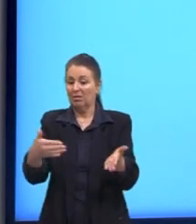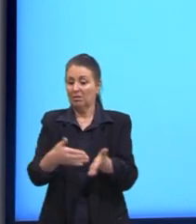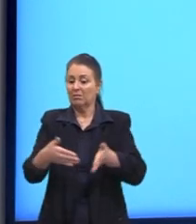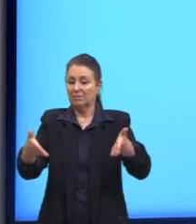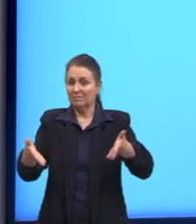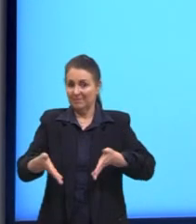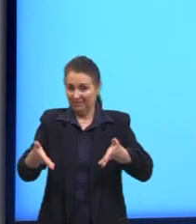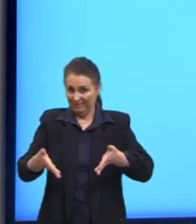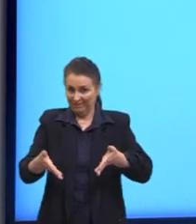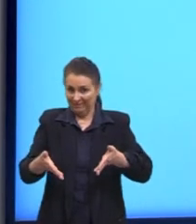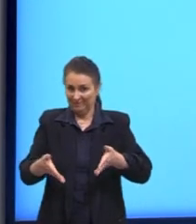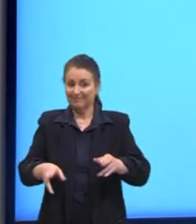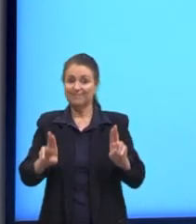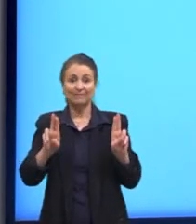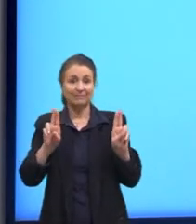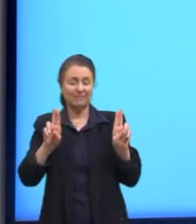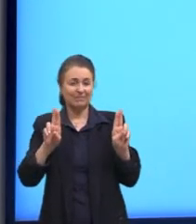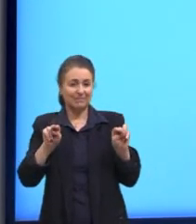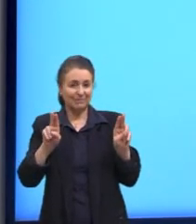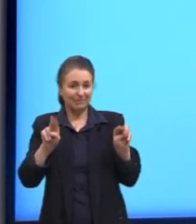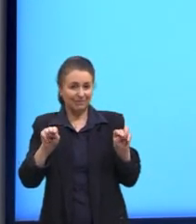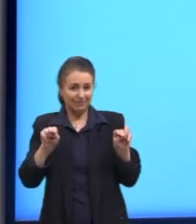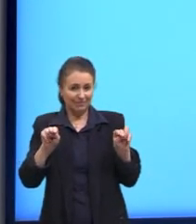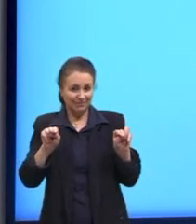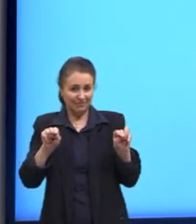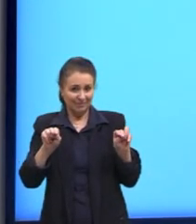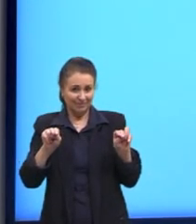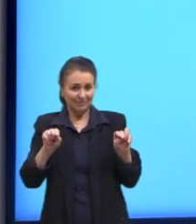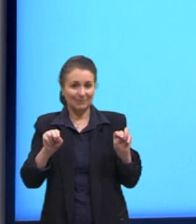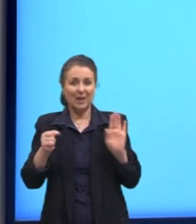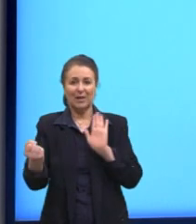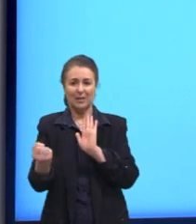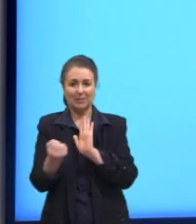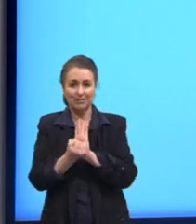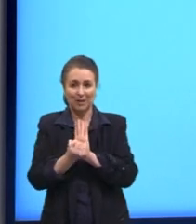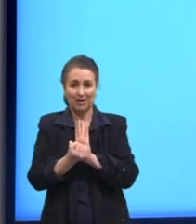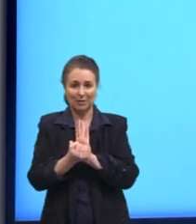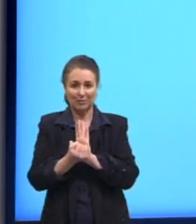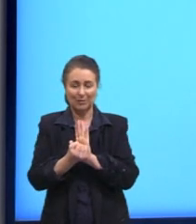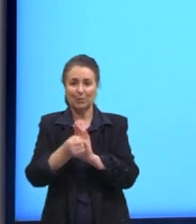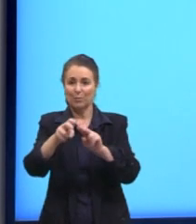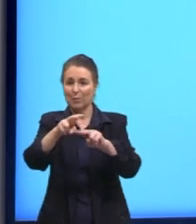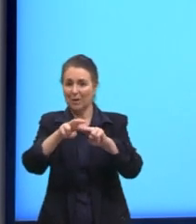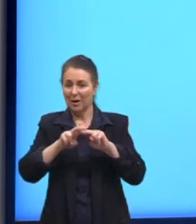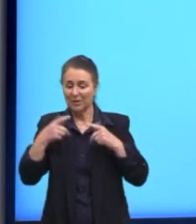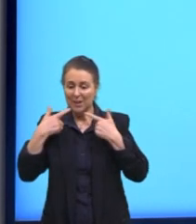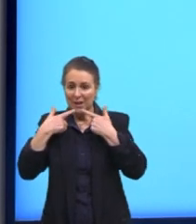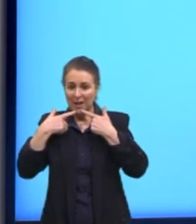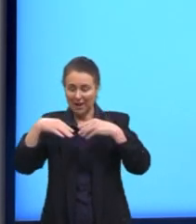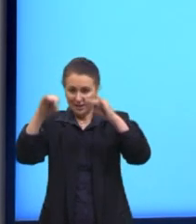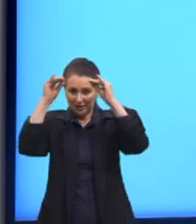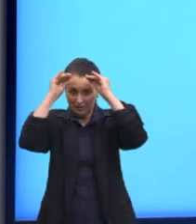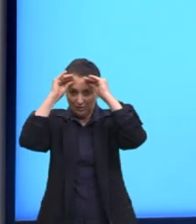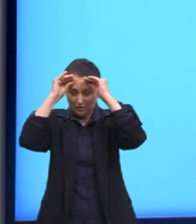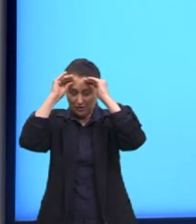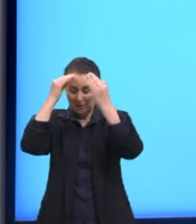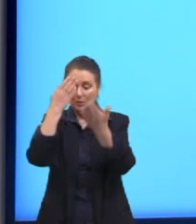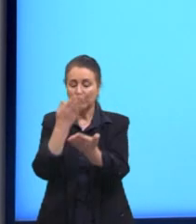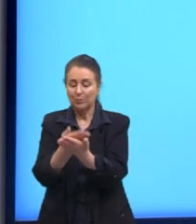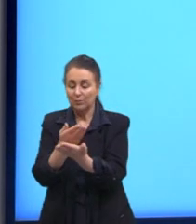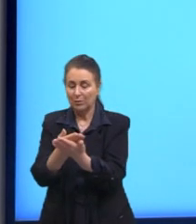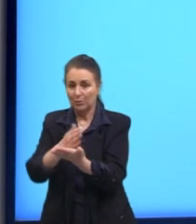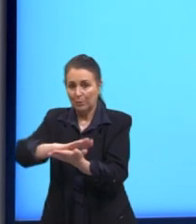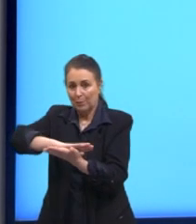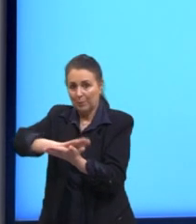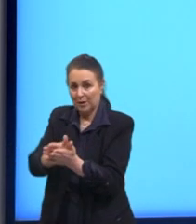se, entre aspas, validam através da nossa linguagem. Então, estudando um pouquinho sobre preconceito